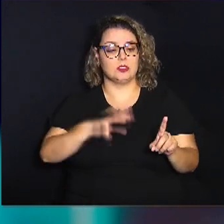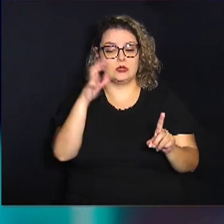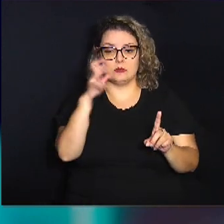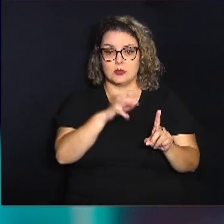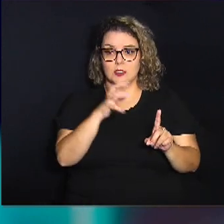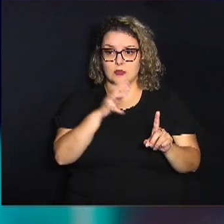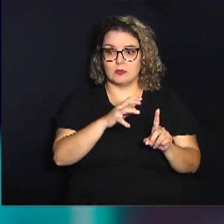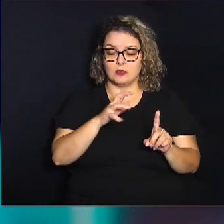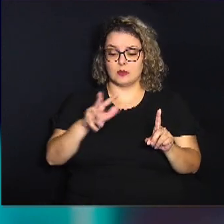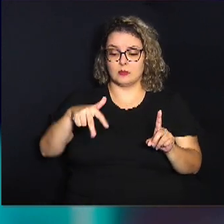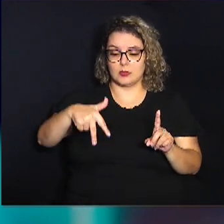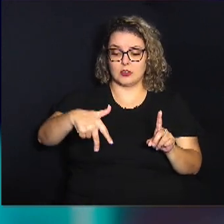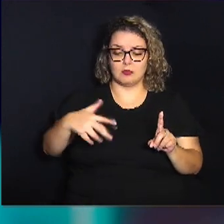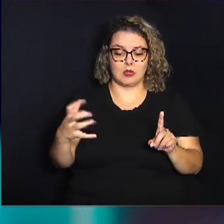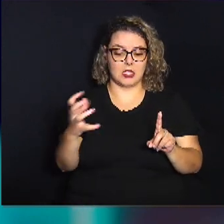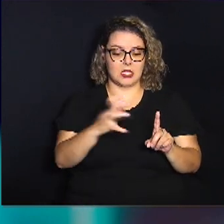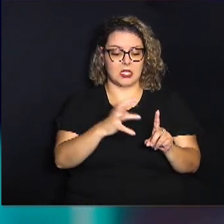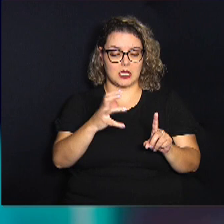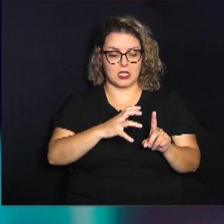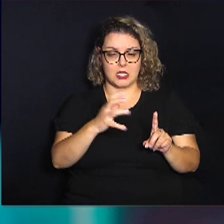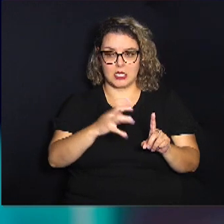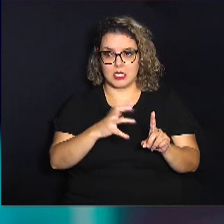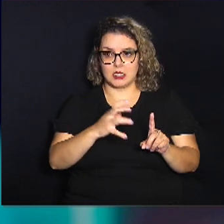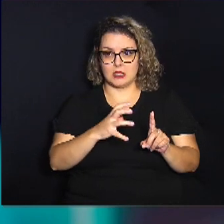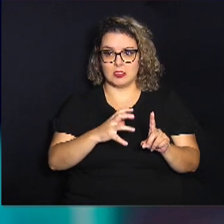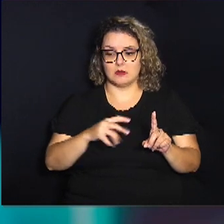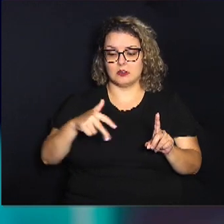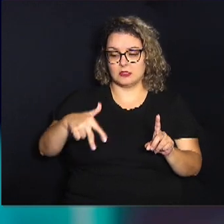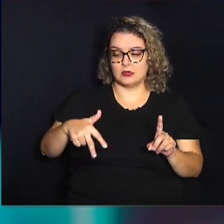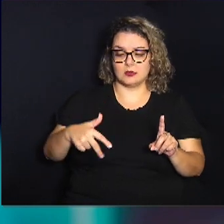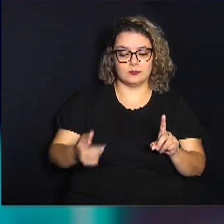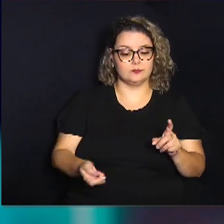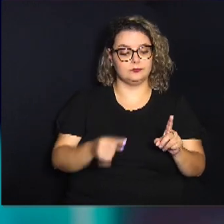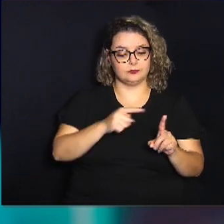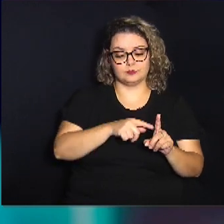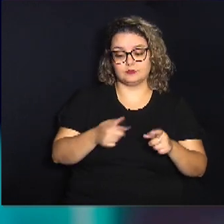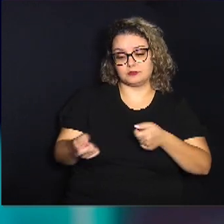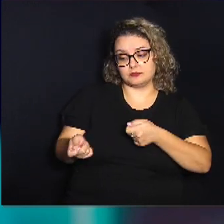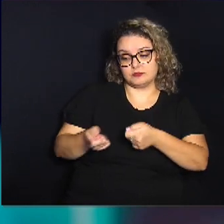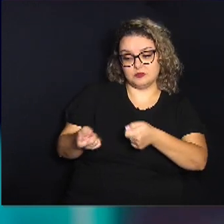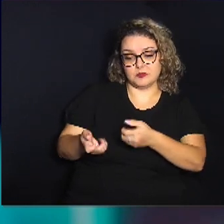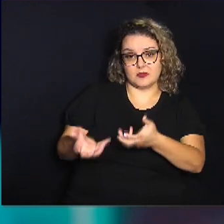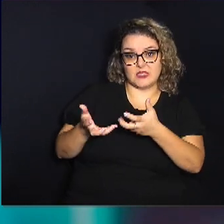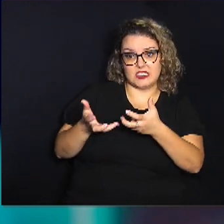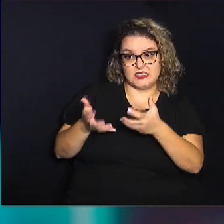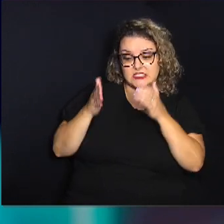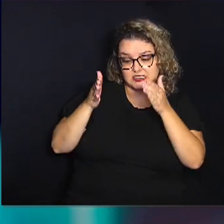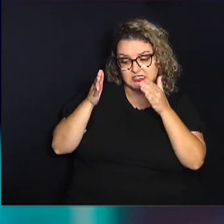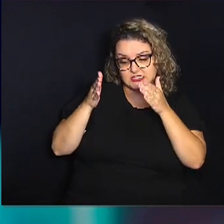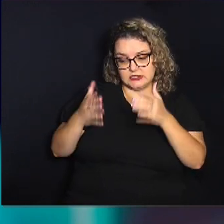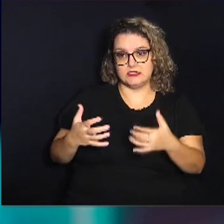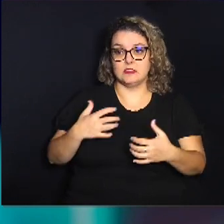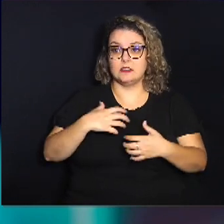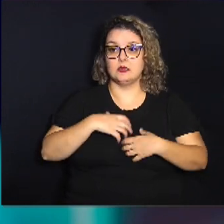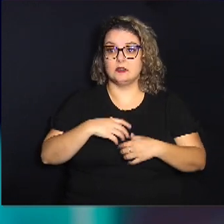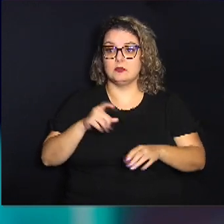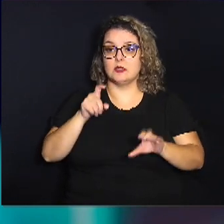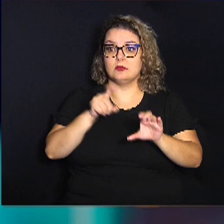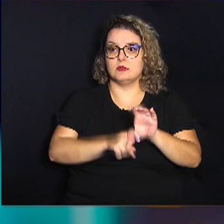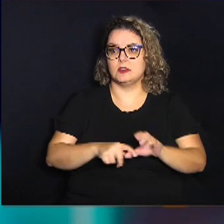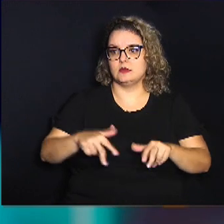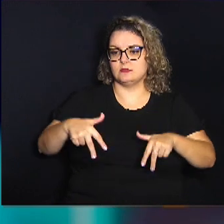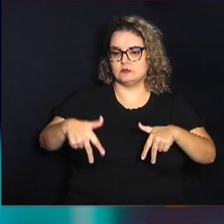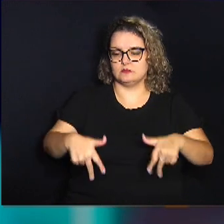de outra pessoa, obcecado em controlá-lo, tornando-se emocionalmente dependente dela.